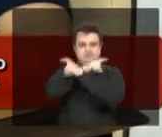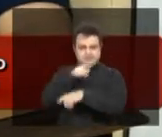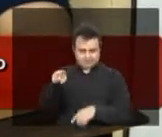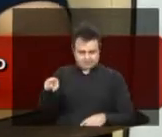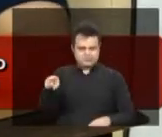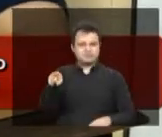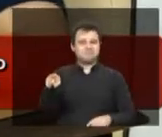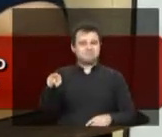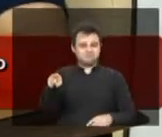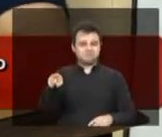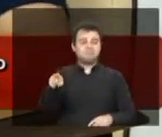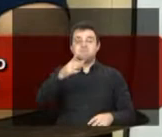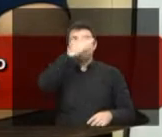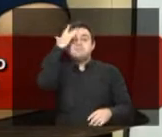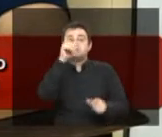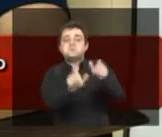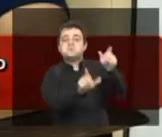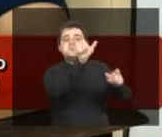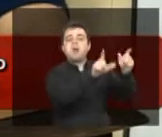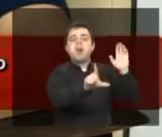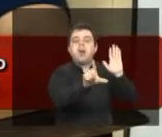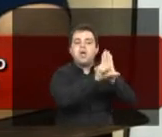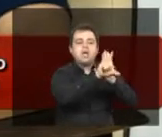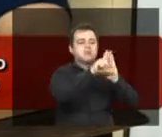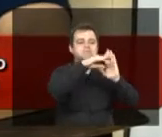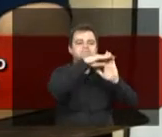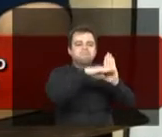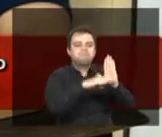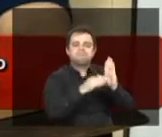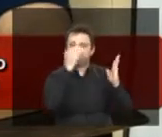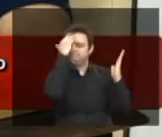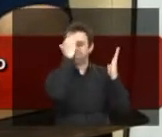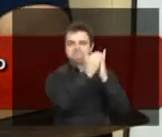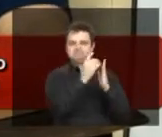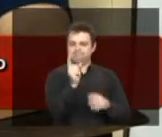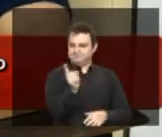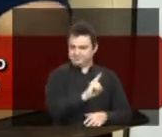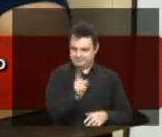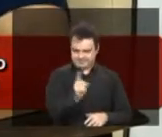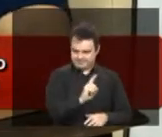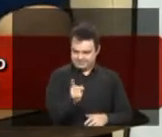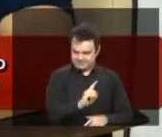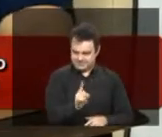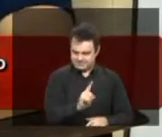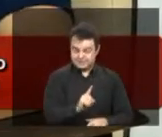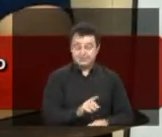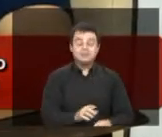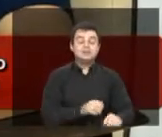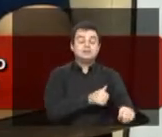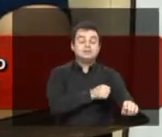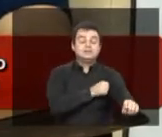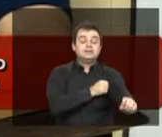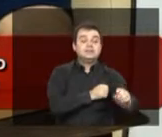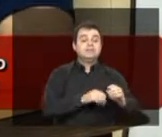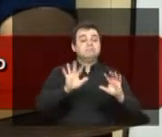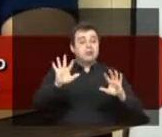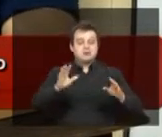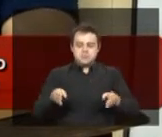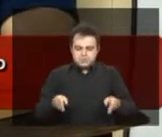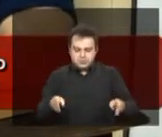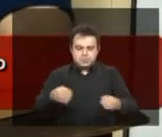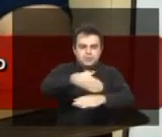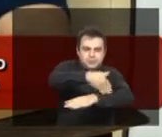porque tem pessoas que não respeitam as leis de trânsito. Mas assim, as pioneiras,